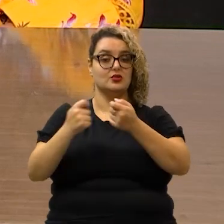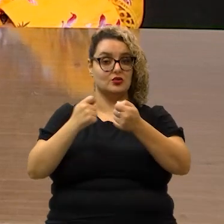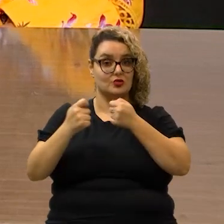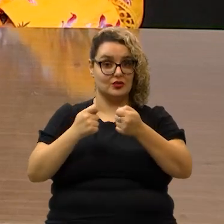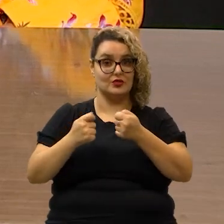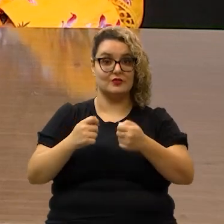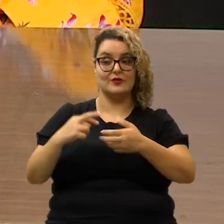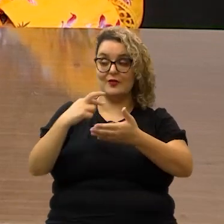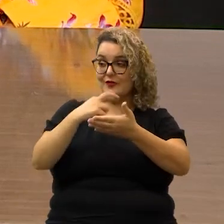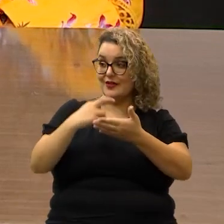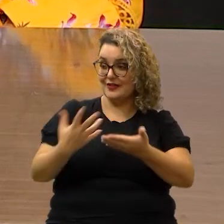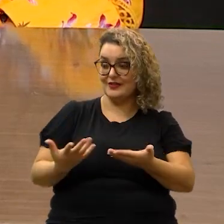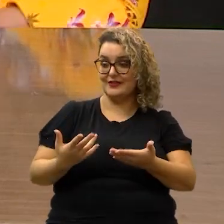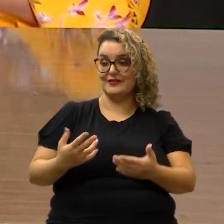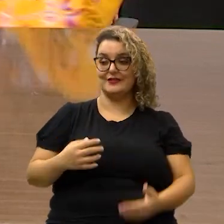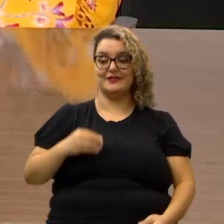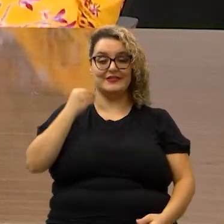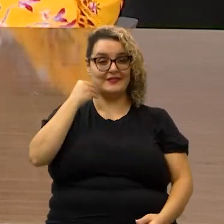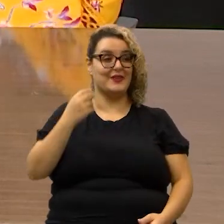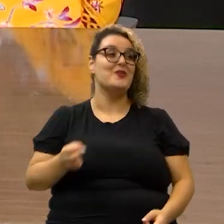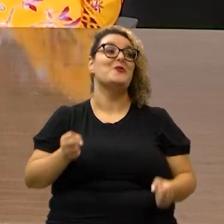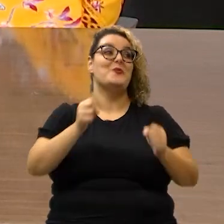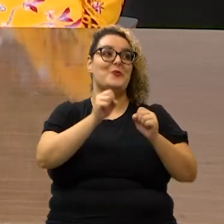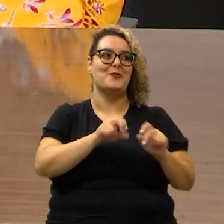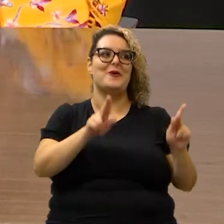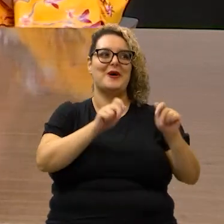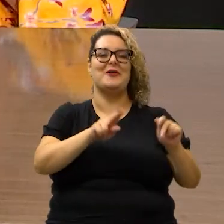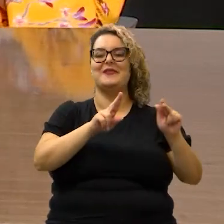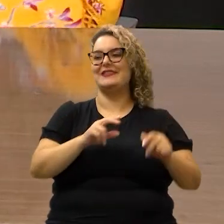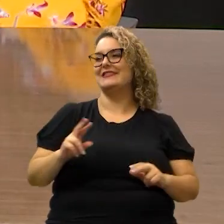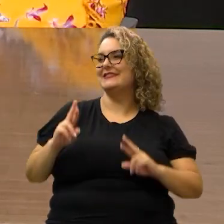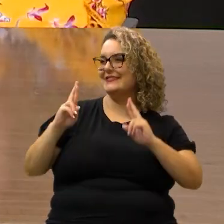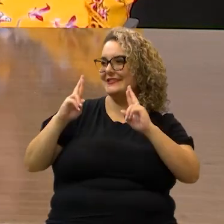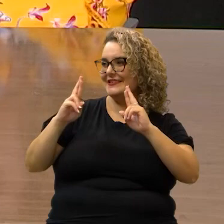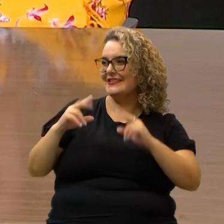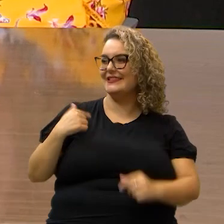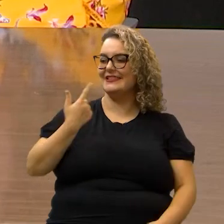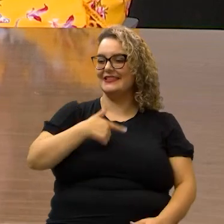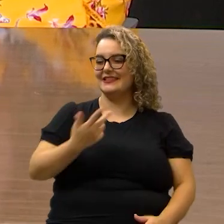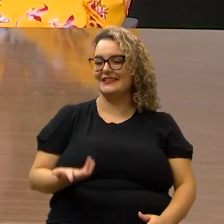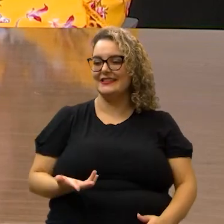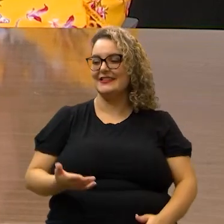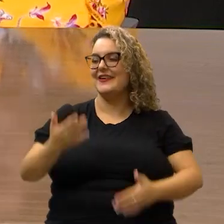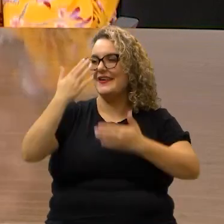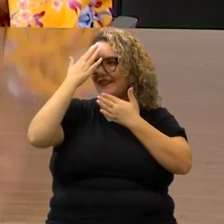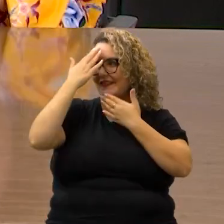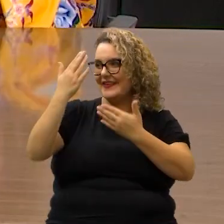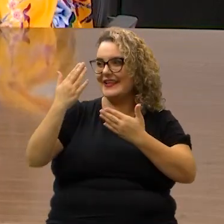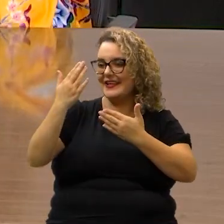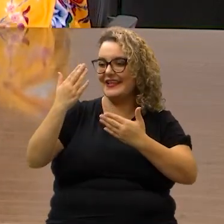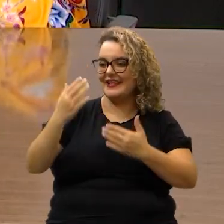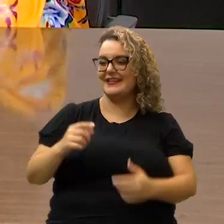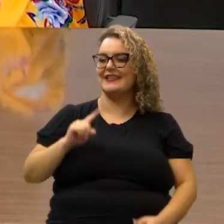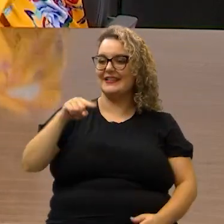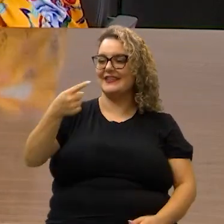né? Estamos torcendo. Tá certo, então, presidente. Muito obrigada e até a próxima segunda-feira. Até a próxima.